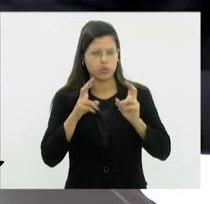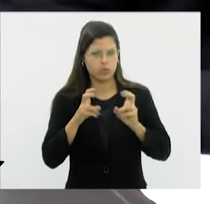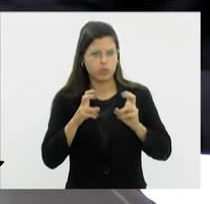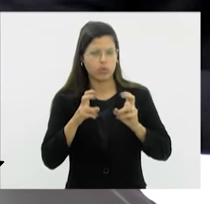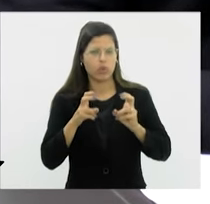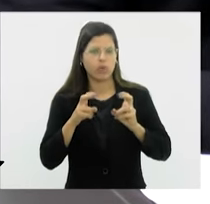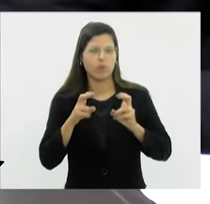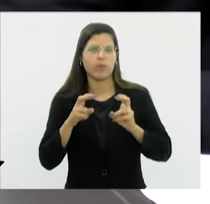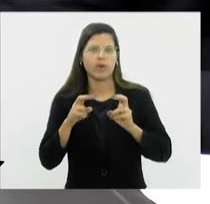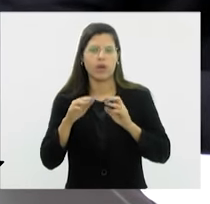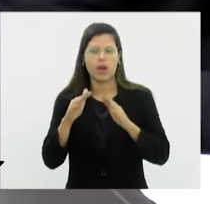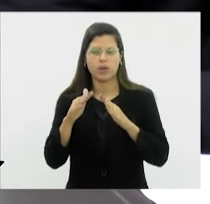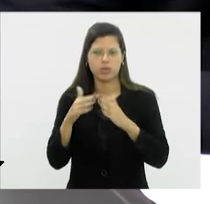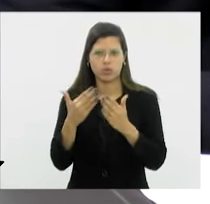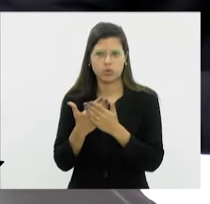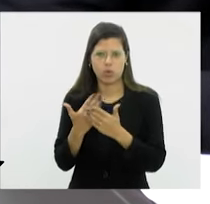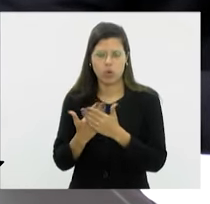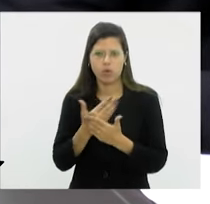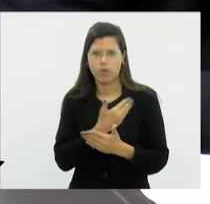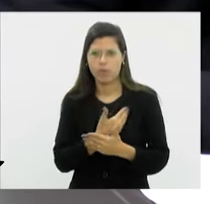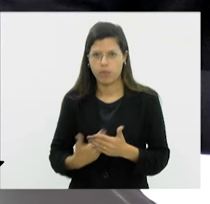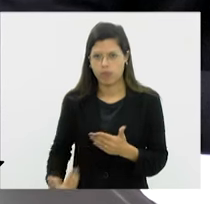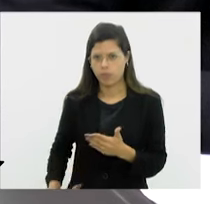pública municipal